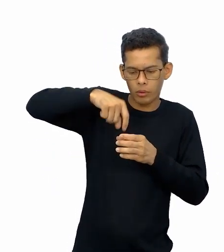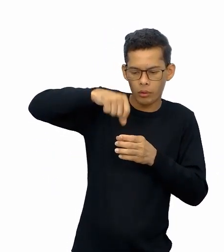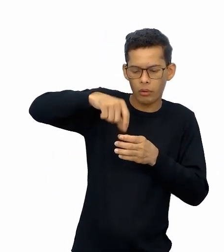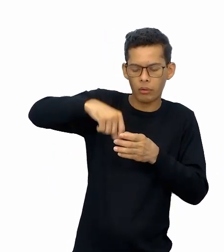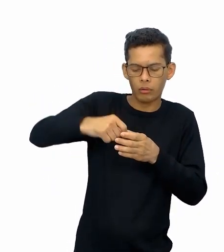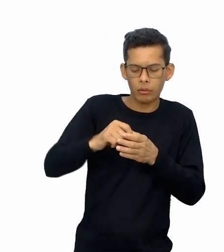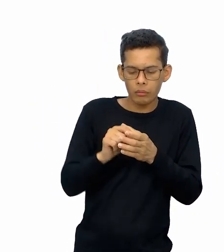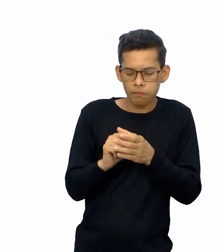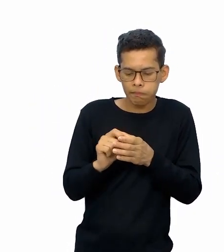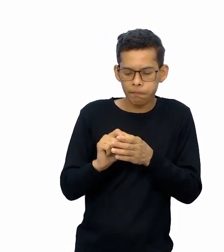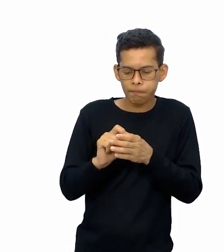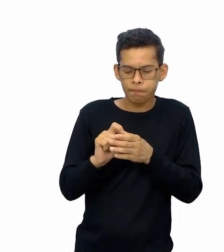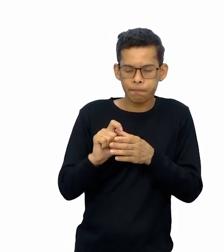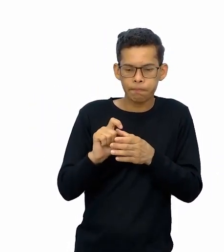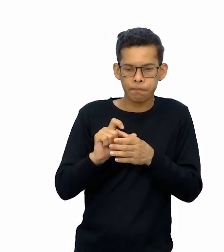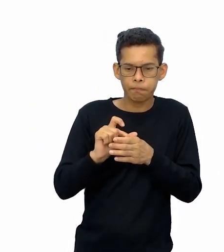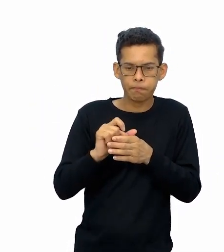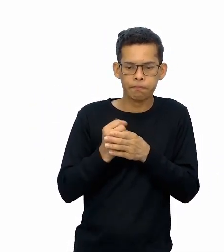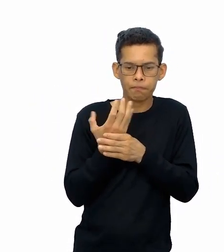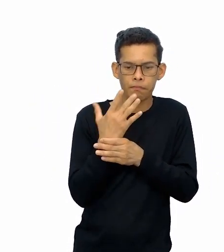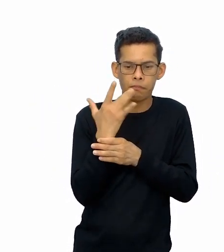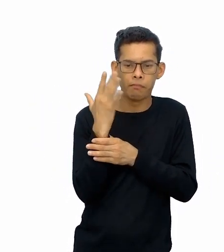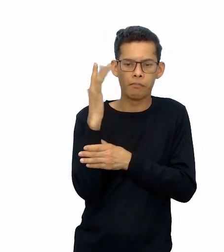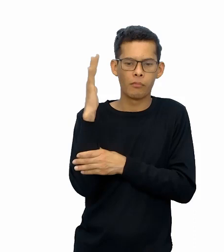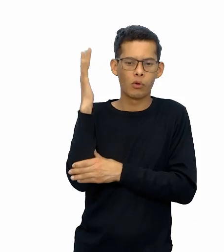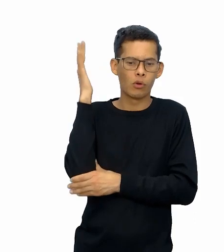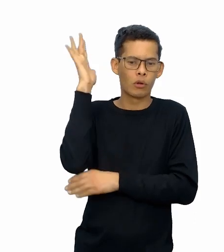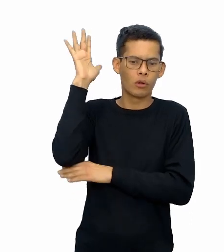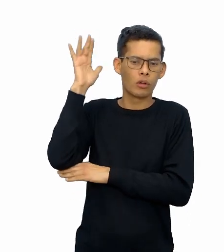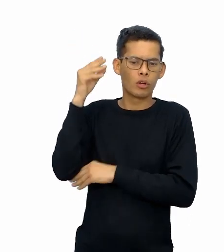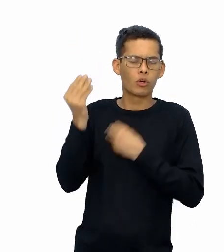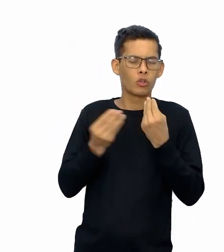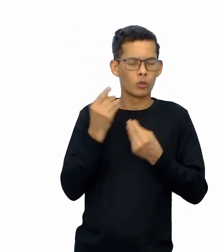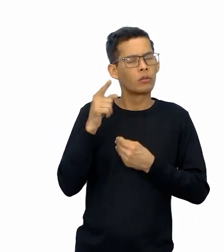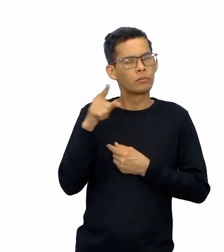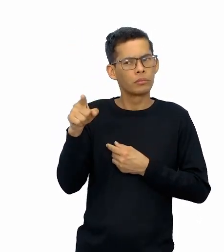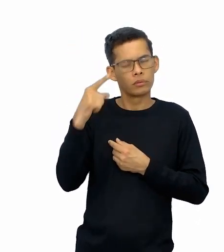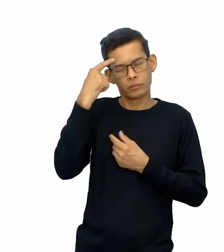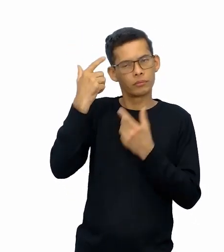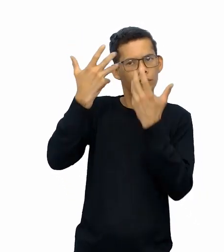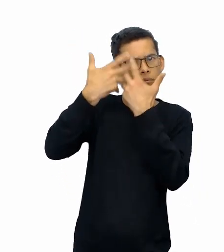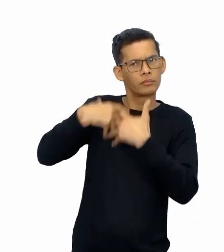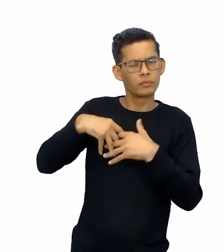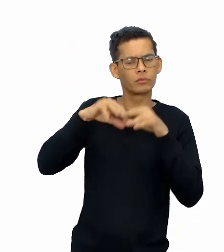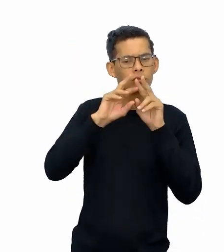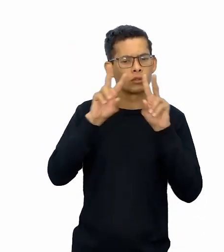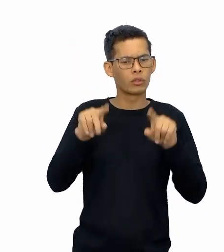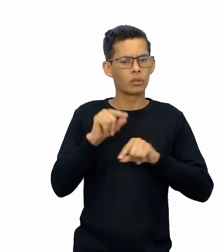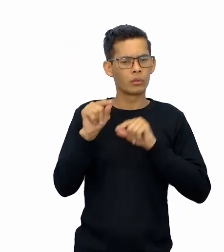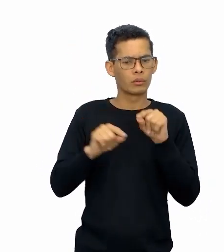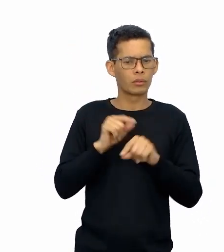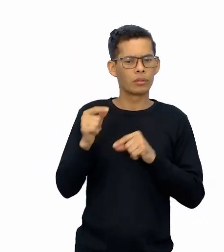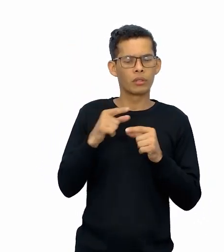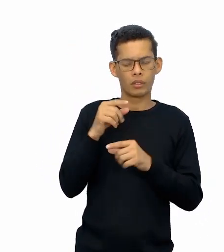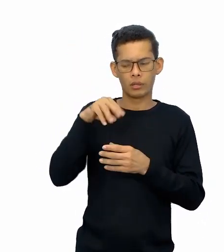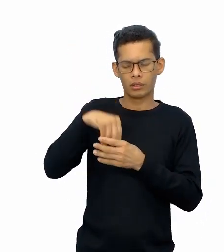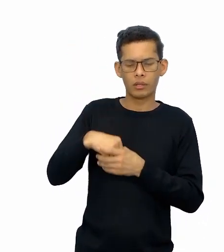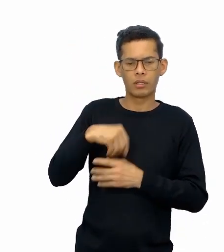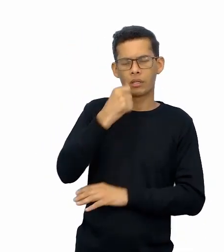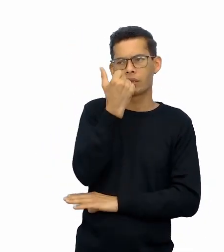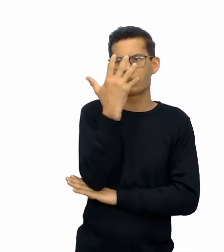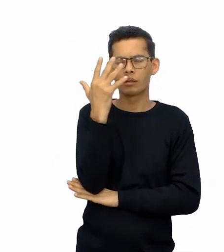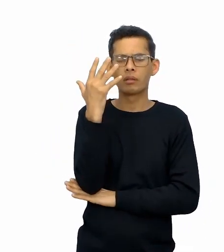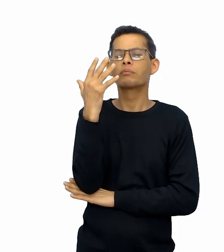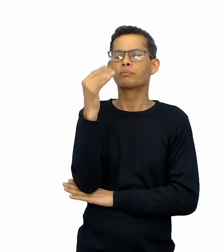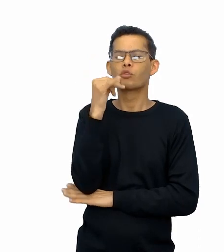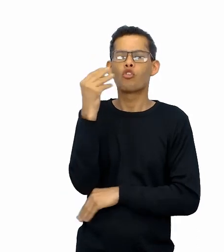podemos iniciar as discussões levando os estudantes a refletir sobre os descartes industriais e residenciais,